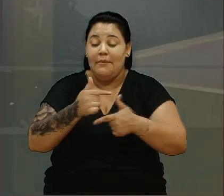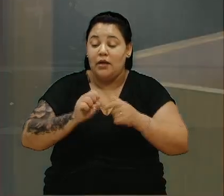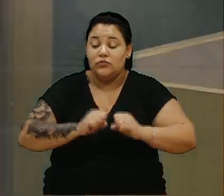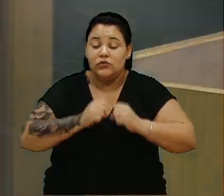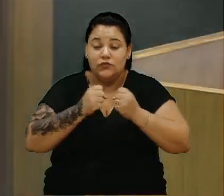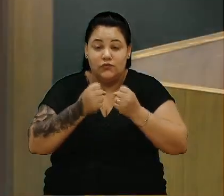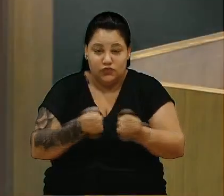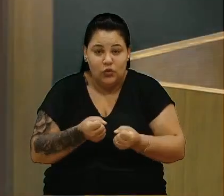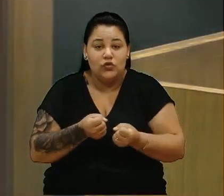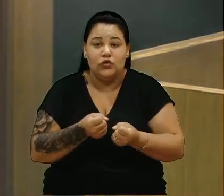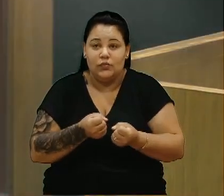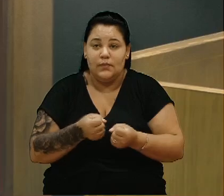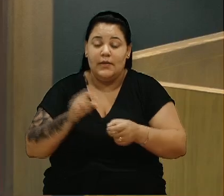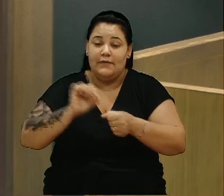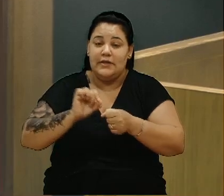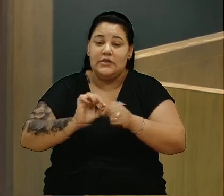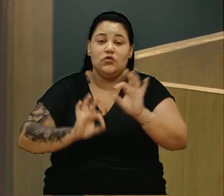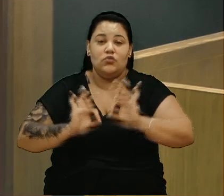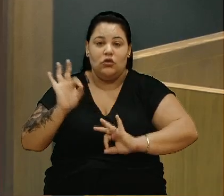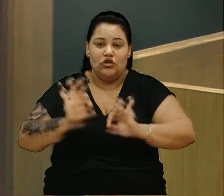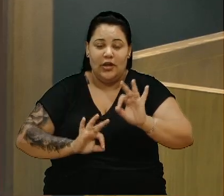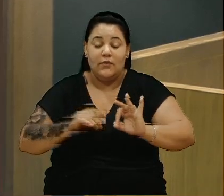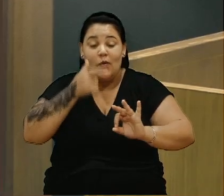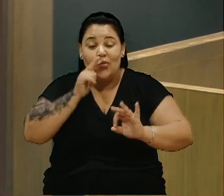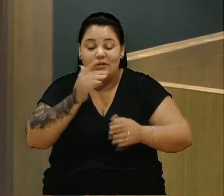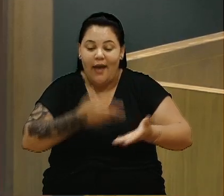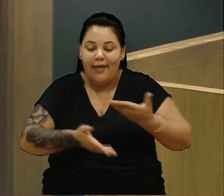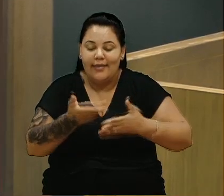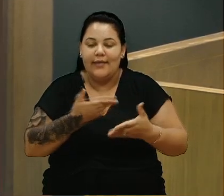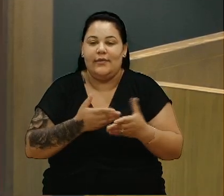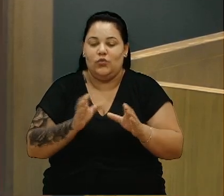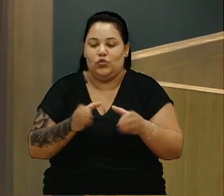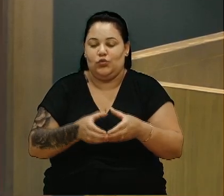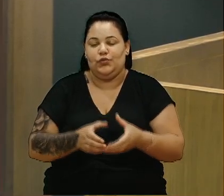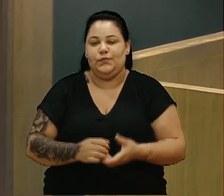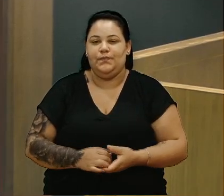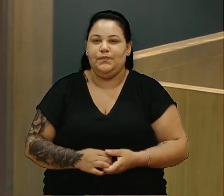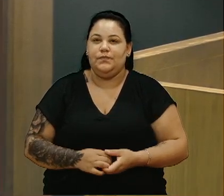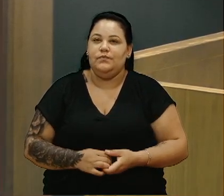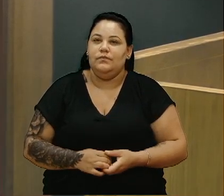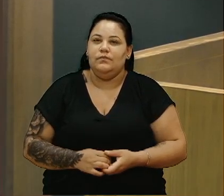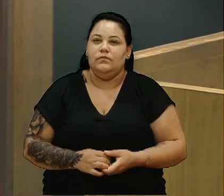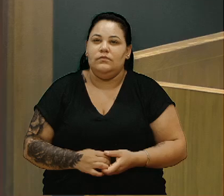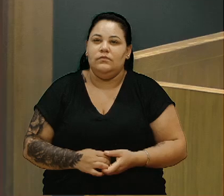na execução dos projetos para atender a nossa rede.